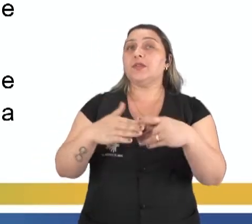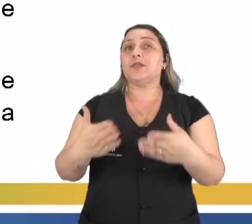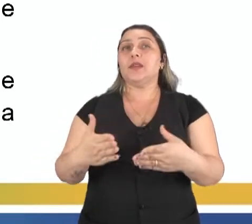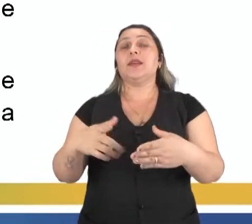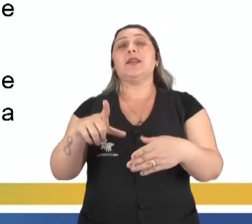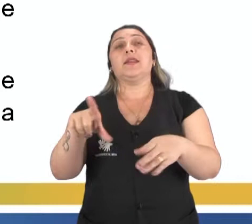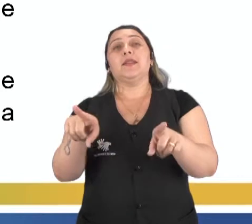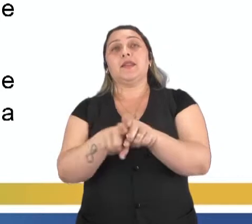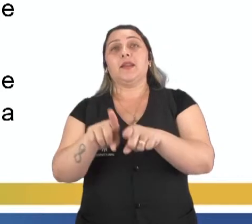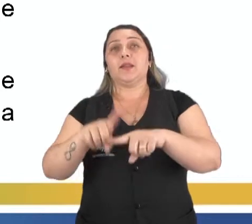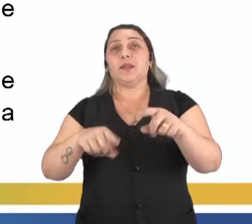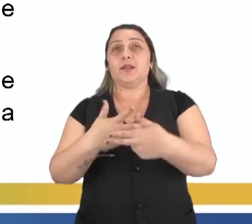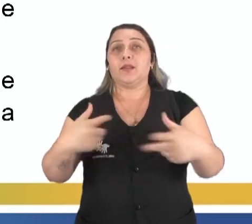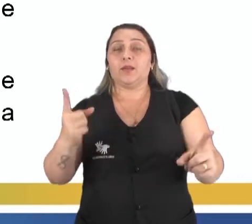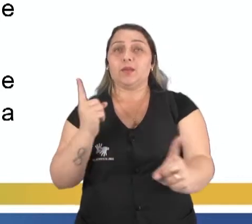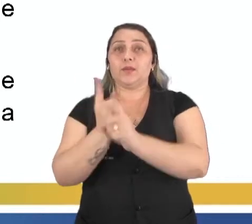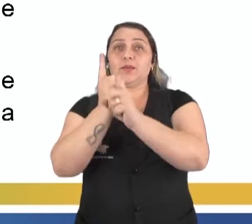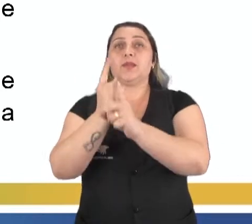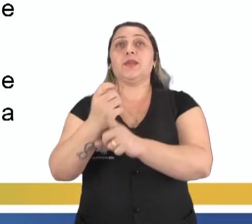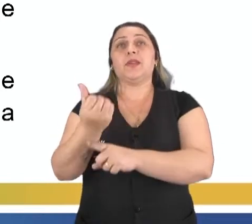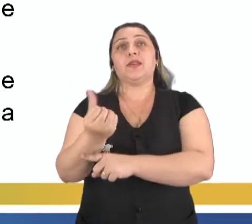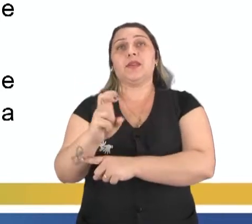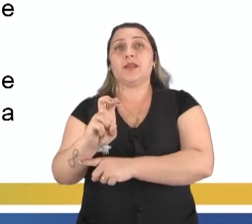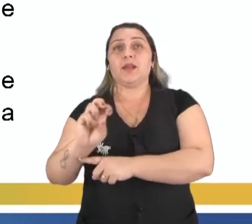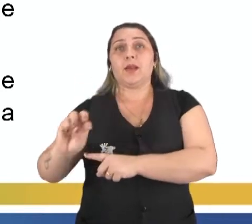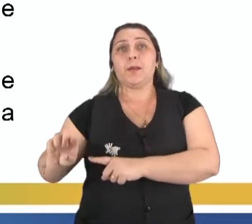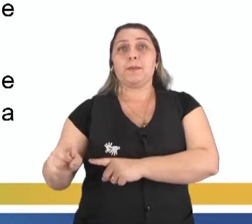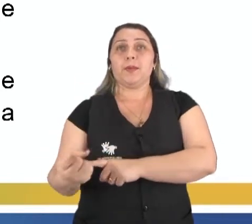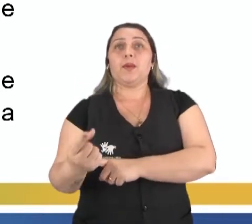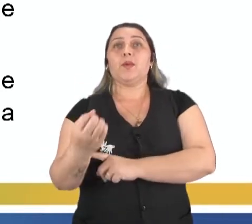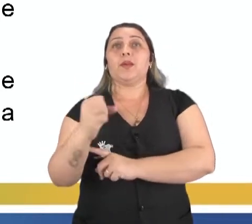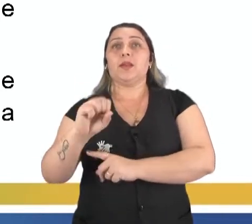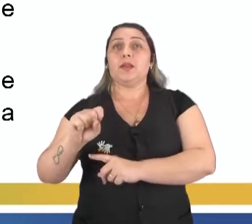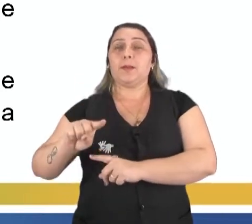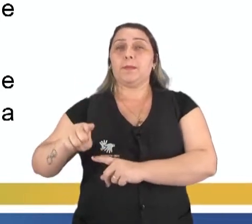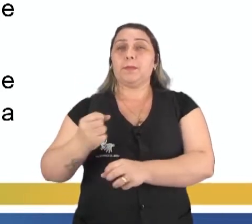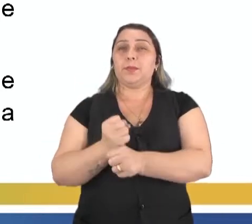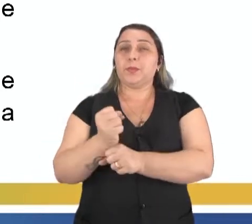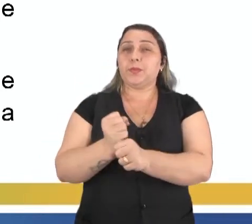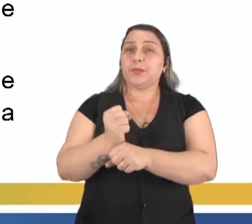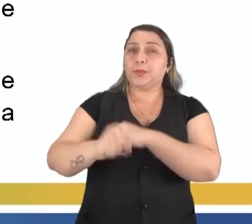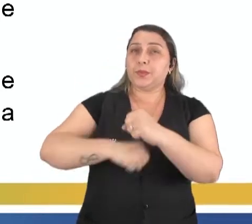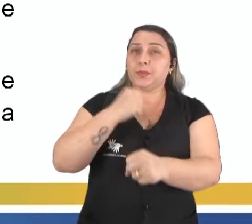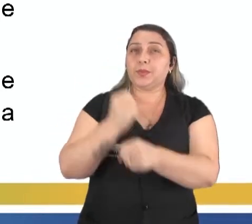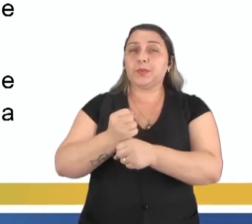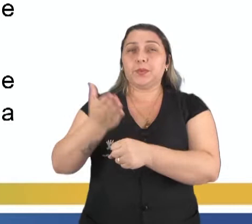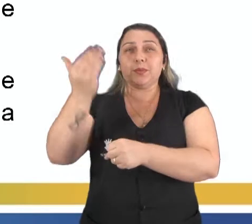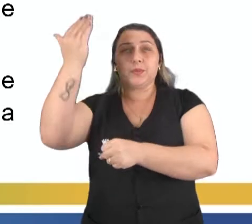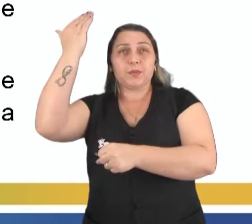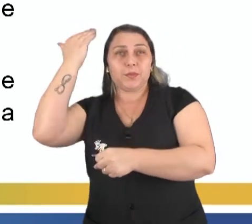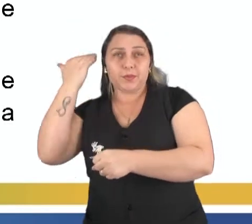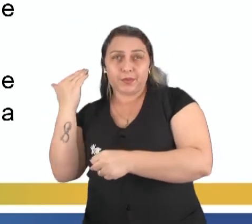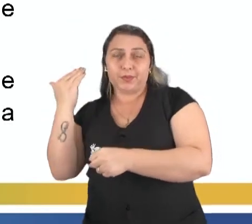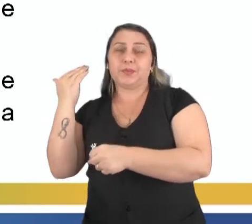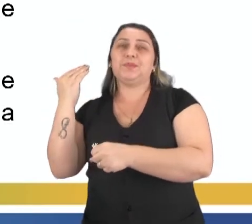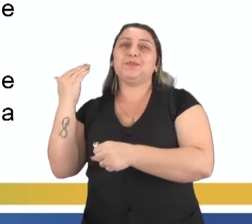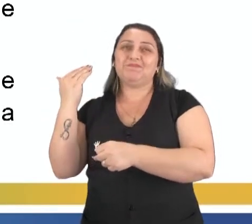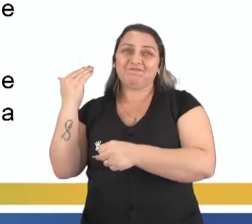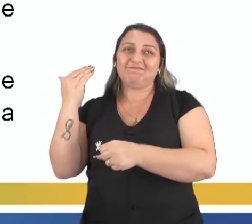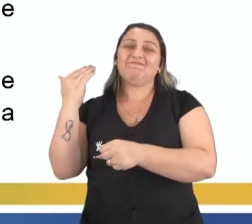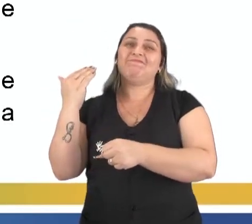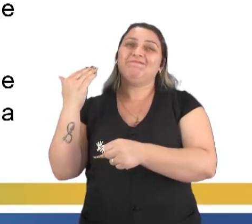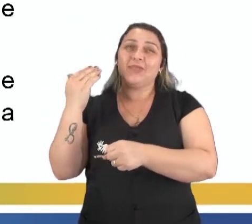de objetos encontrados entre 65 mil e 80 mil anos atrás, muito tempo, né?